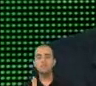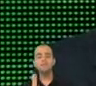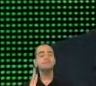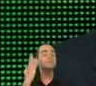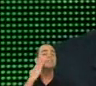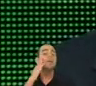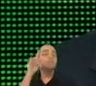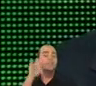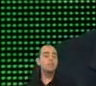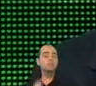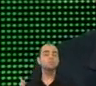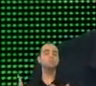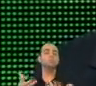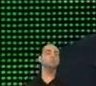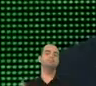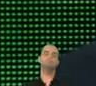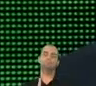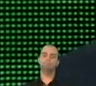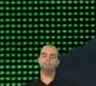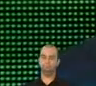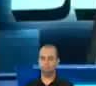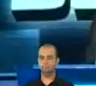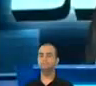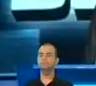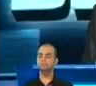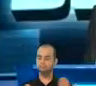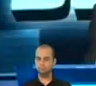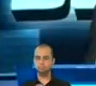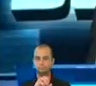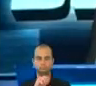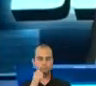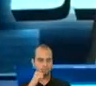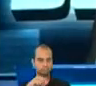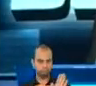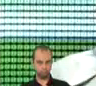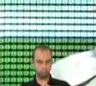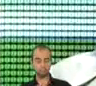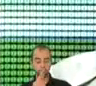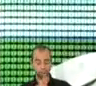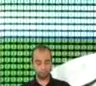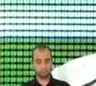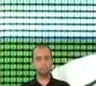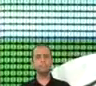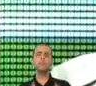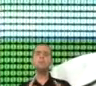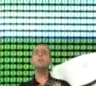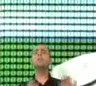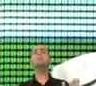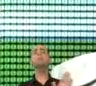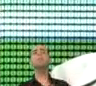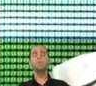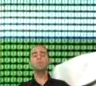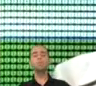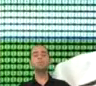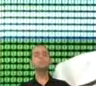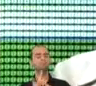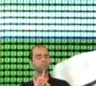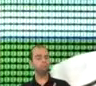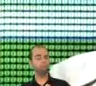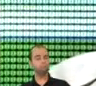ninguém no nosso país é dono da verdade. 1 minuto para a réplica. Eu fiz